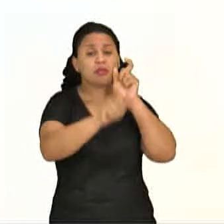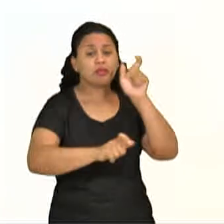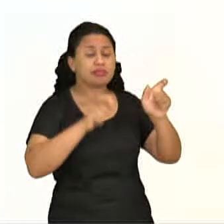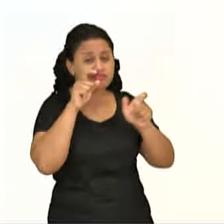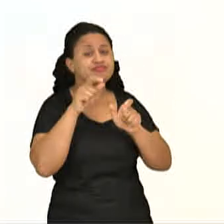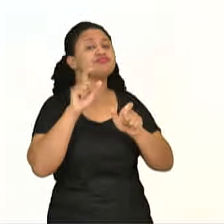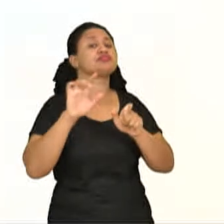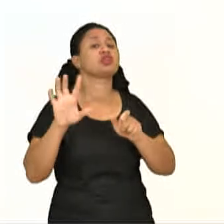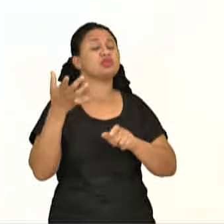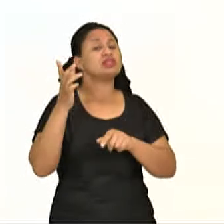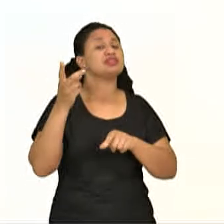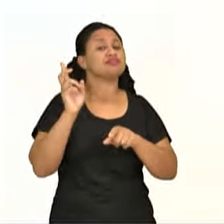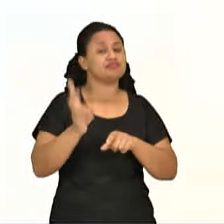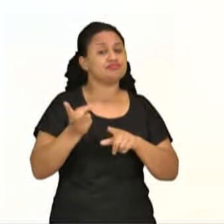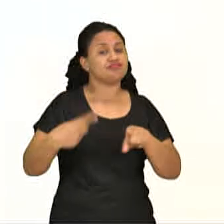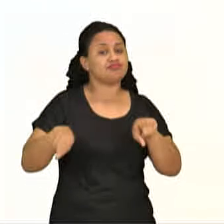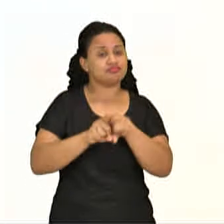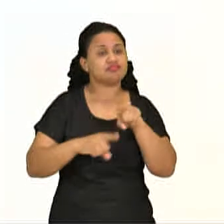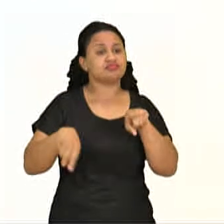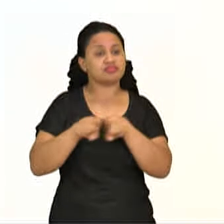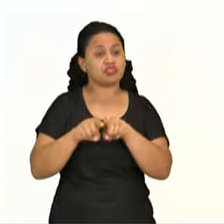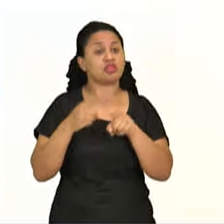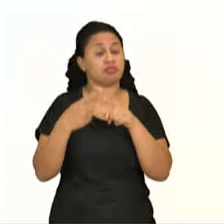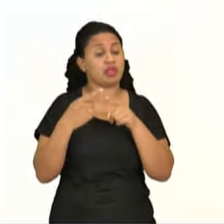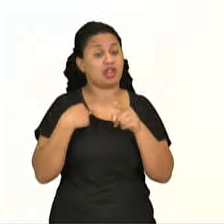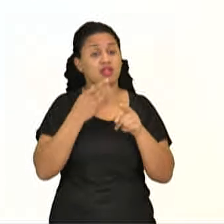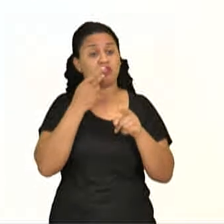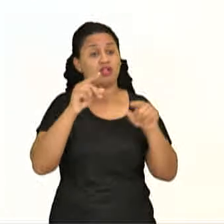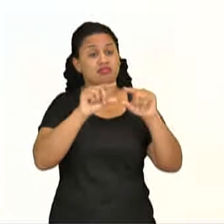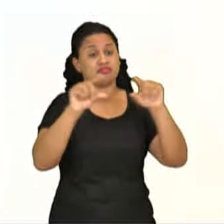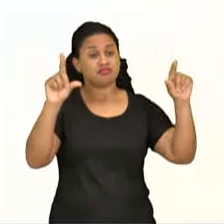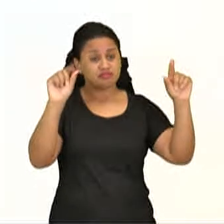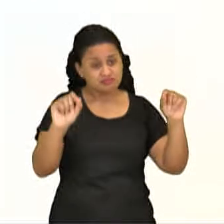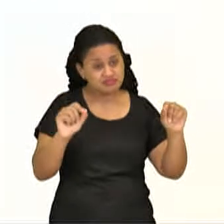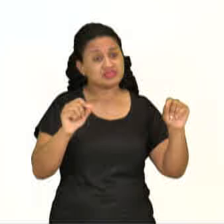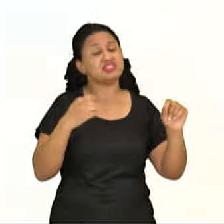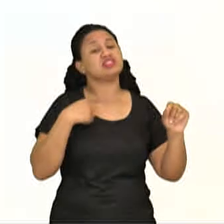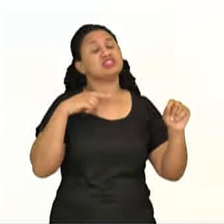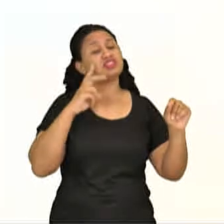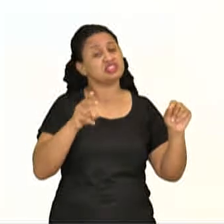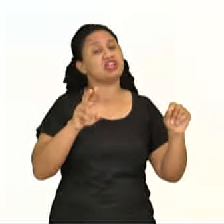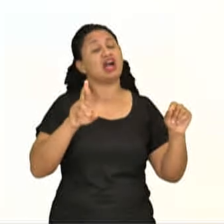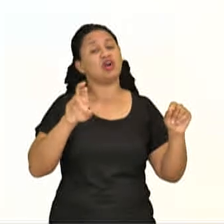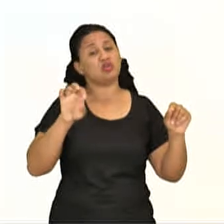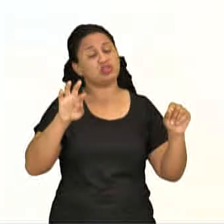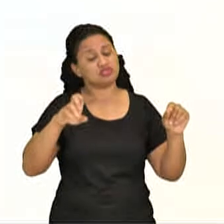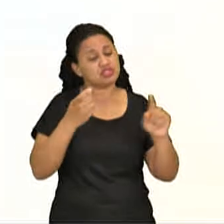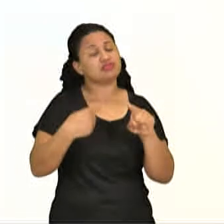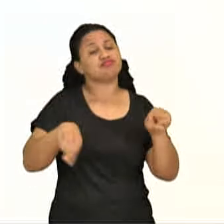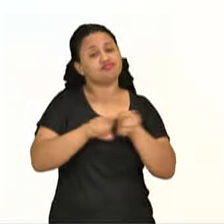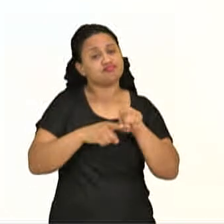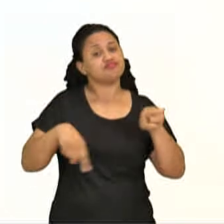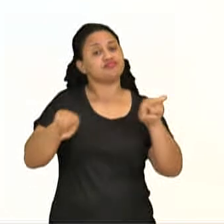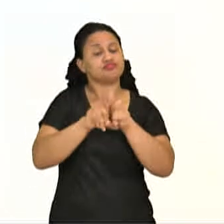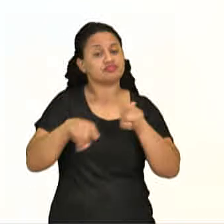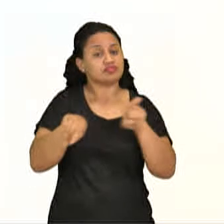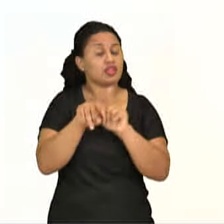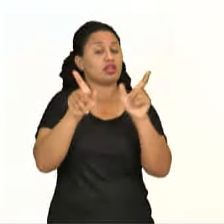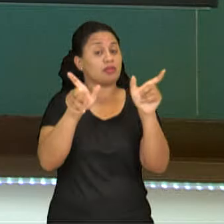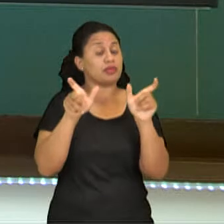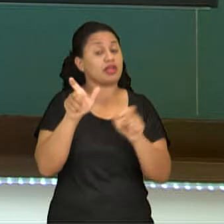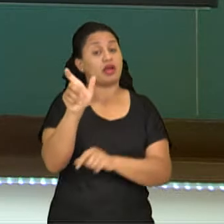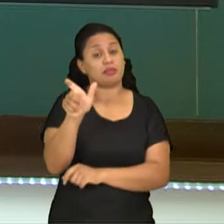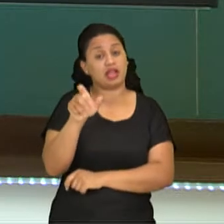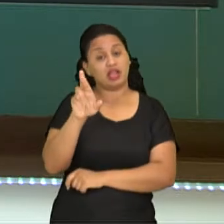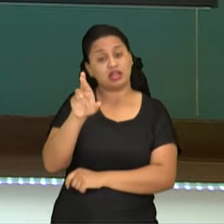frequência através da afirmação da personagem no fragmento. Eram ofensas de rotina. Perceba aí a interpretação. Rotina